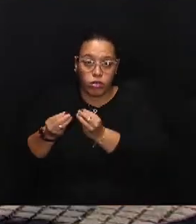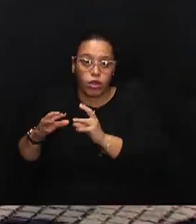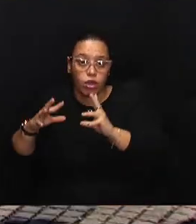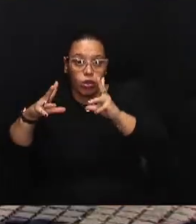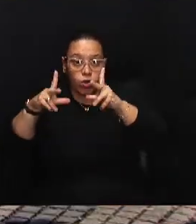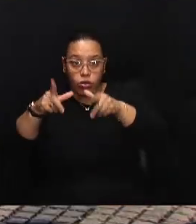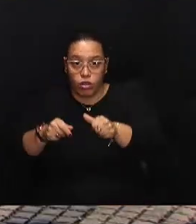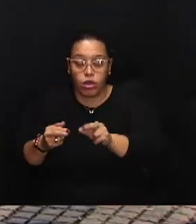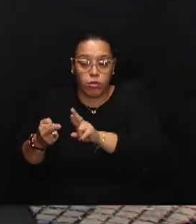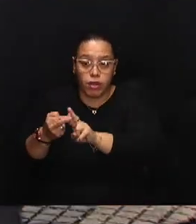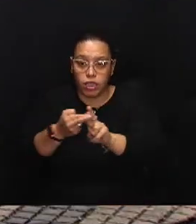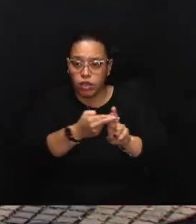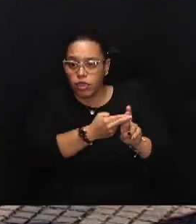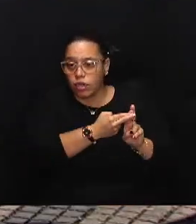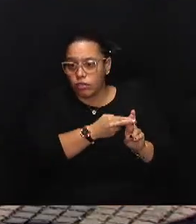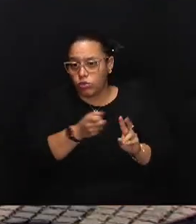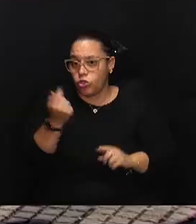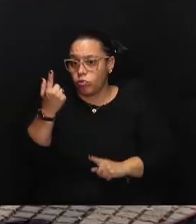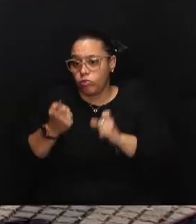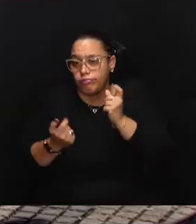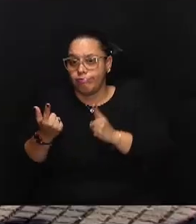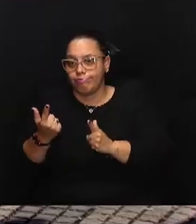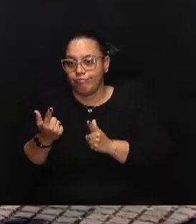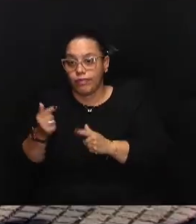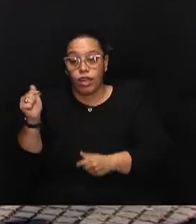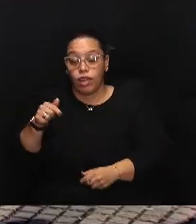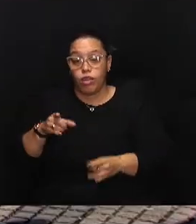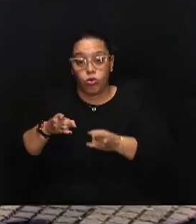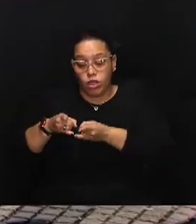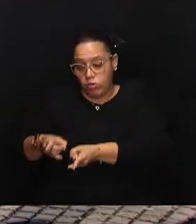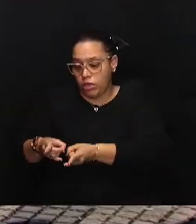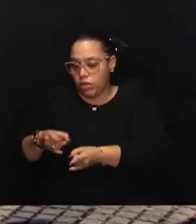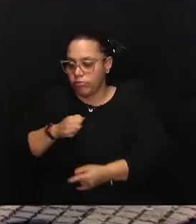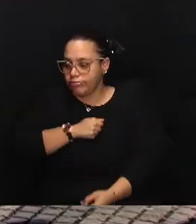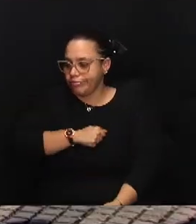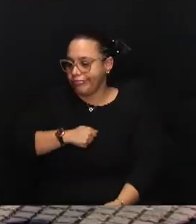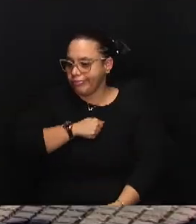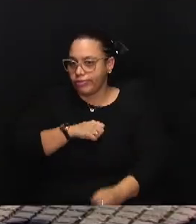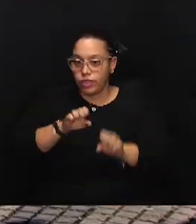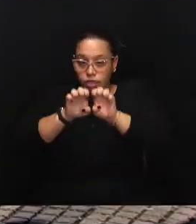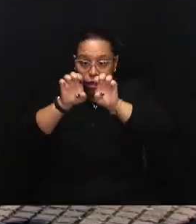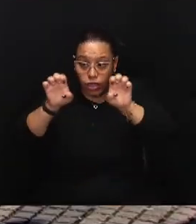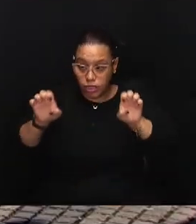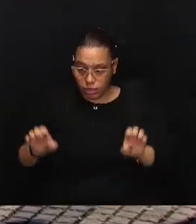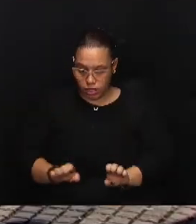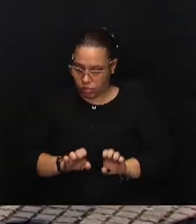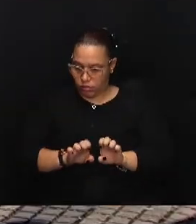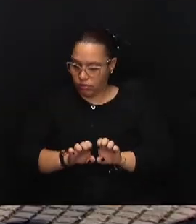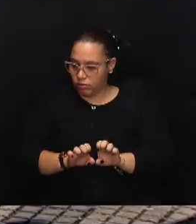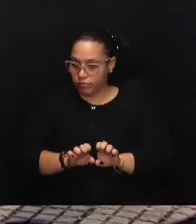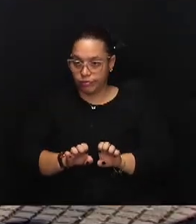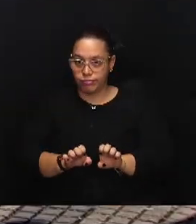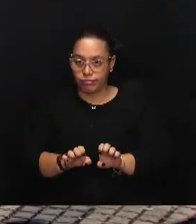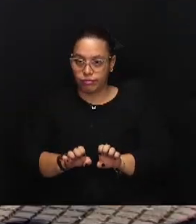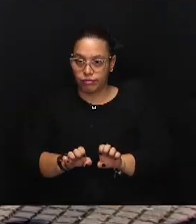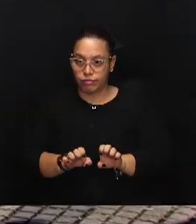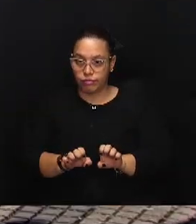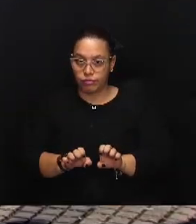mundo representado de alguma forma, né? Não é aqui no Cemitério da Saudade, né? Nessa estrutura cemiterial da cidade. Sabe